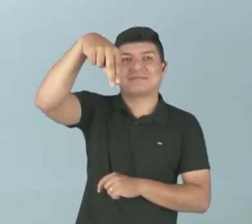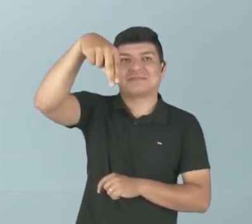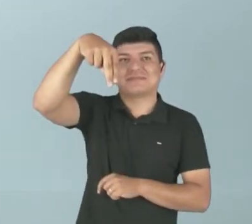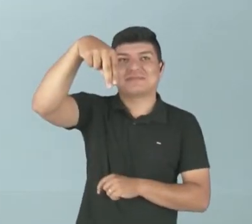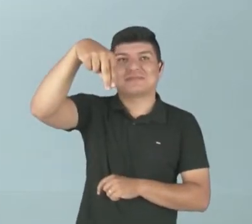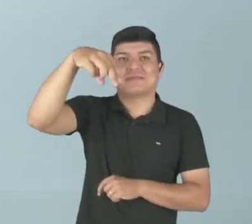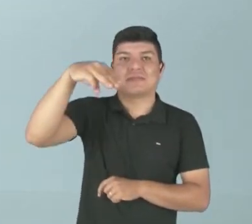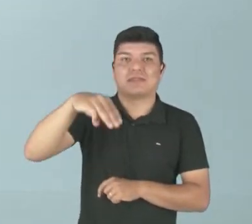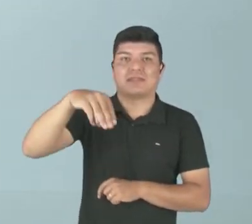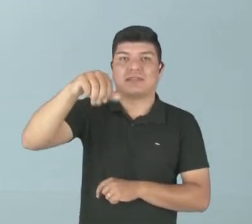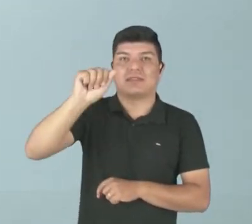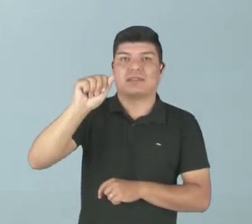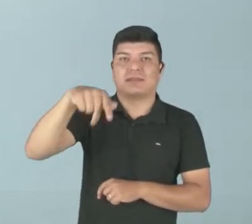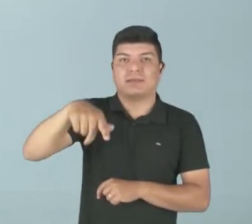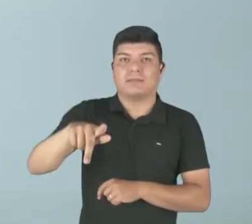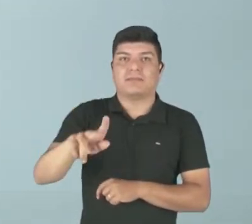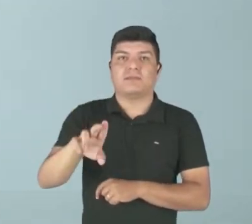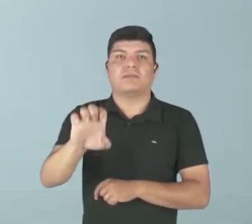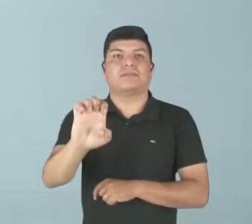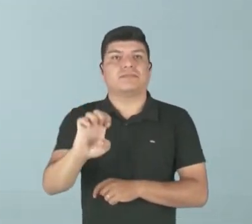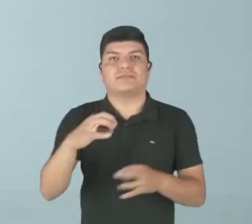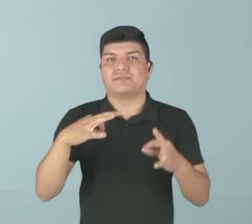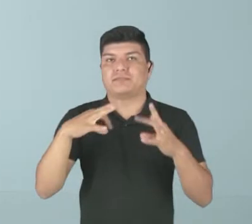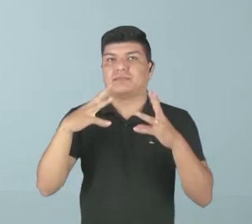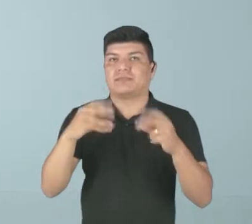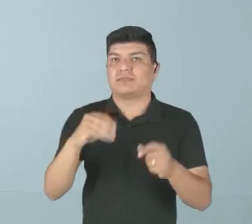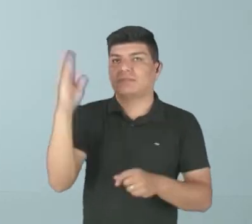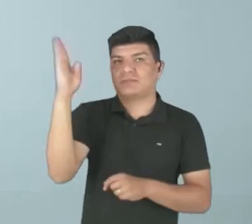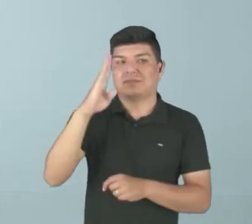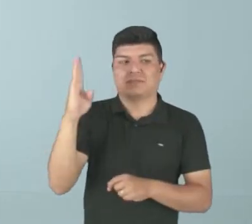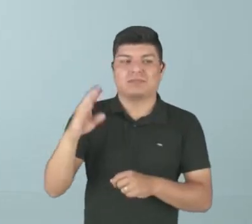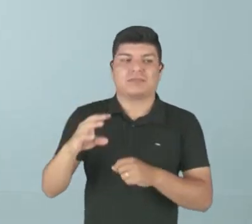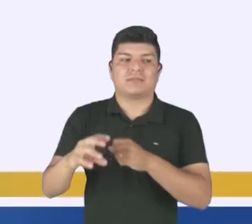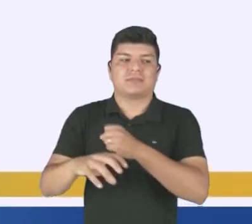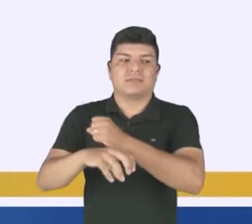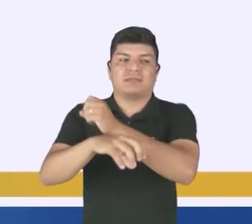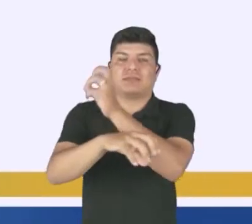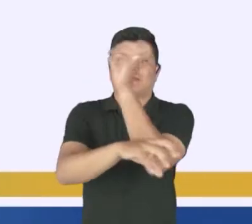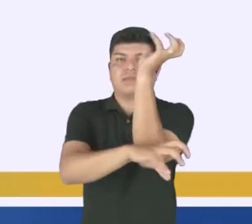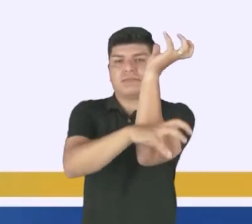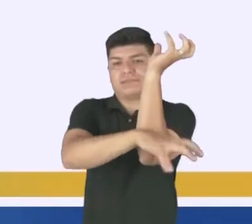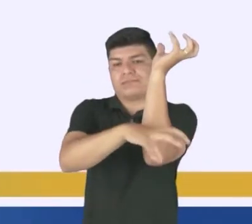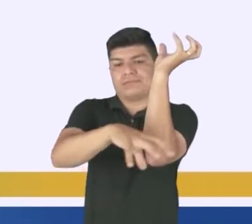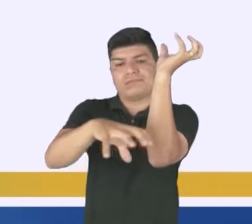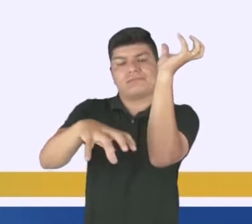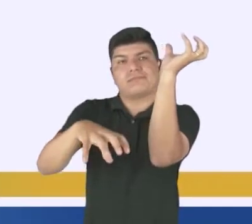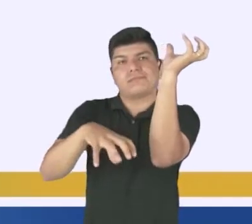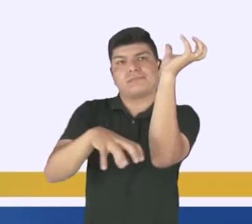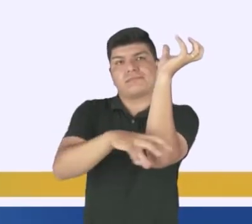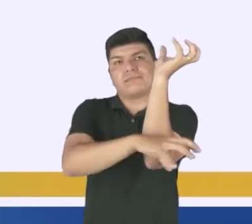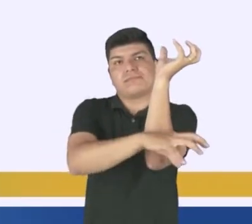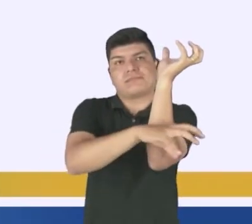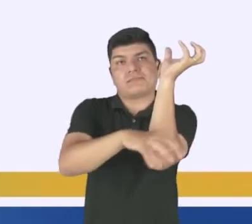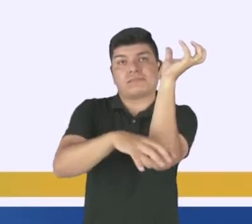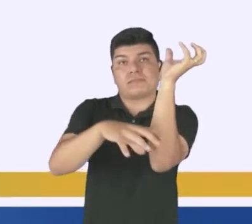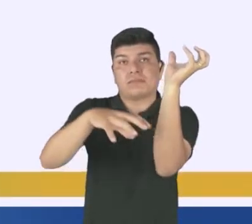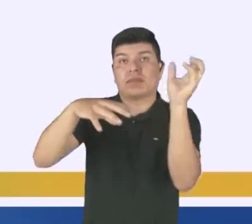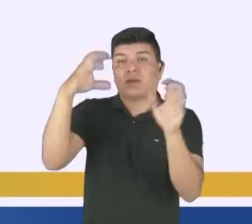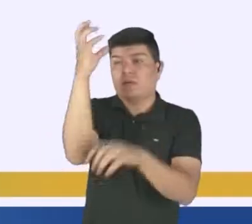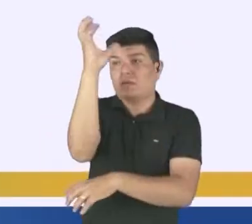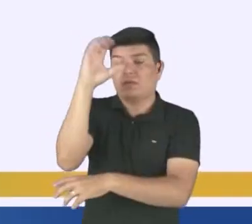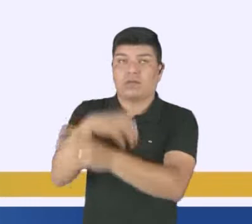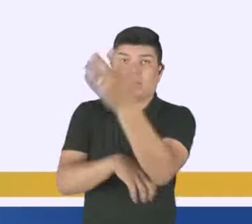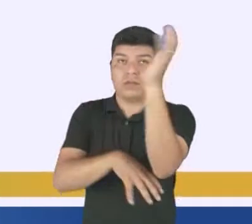Os mangues em todo o litoral brasileiro. E aí eu queria dar um destaque nessa região entre floresta amazônica